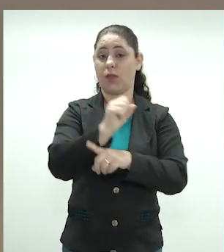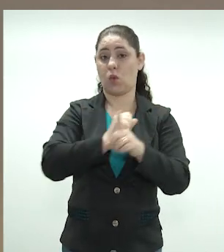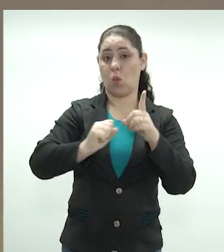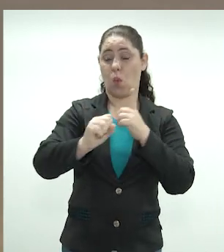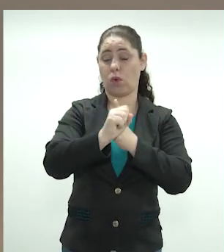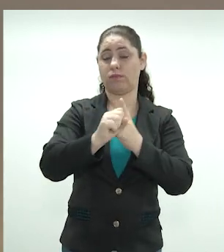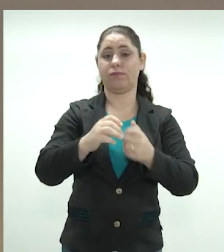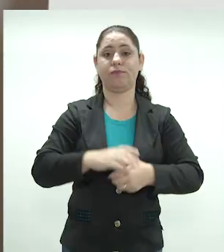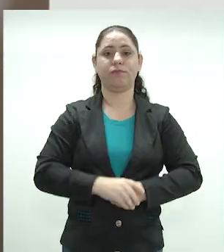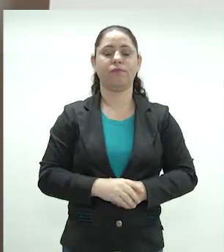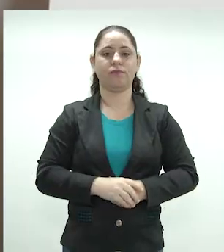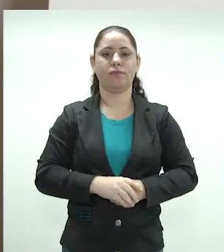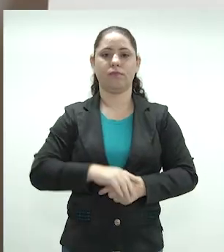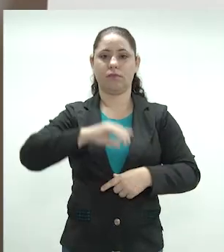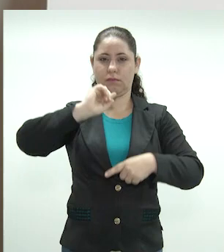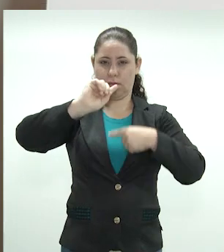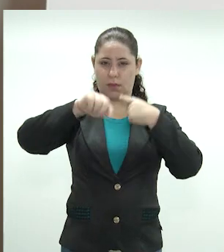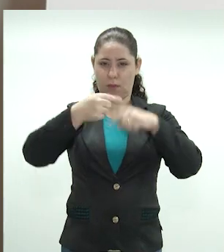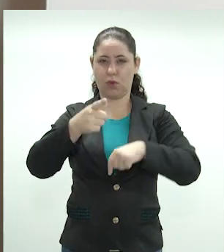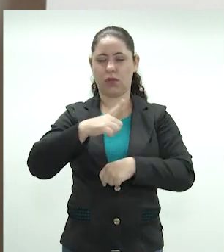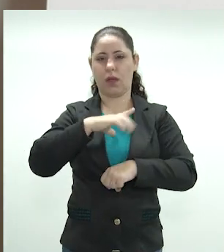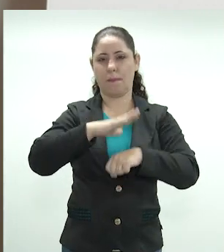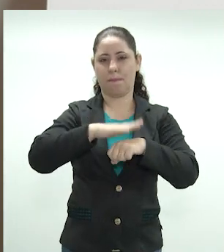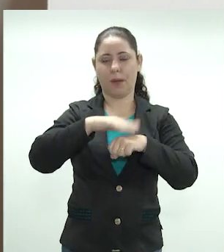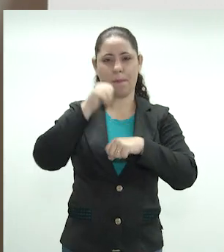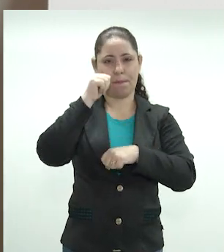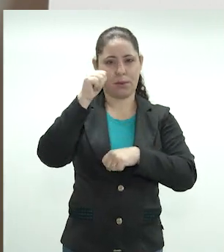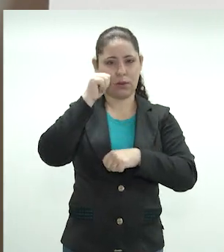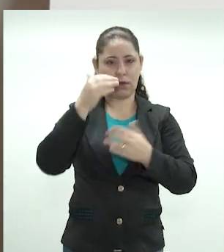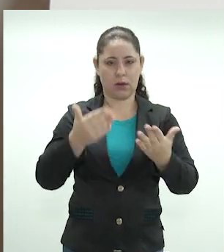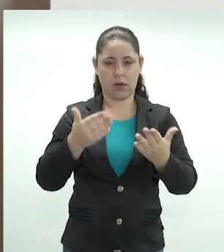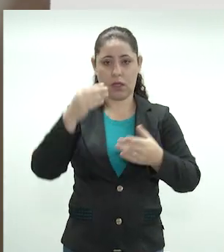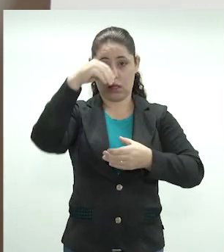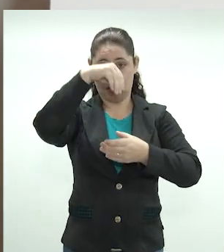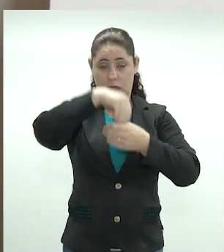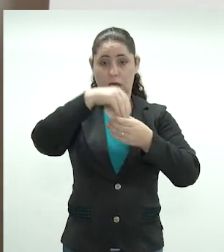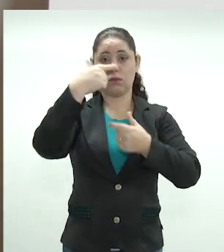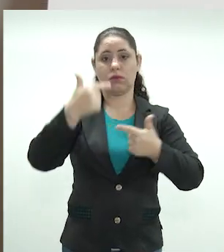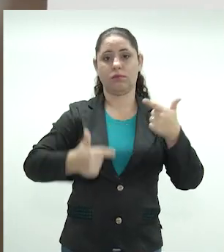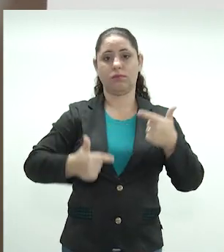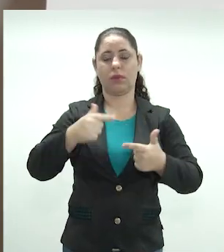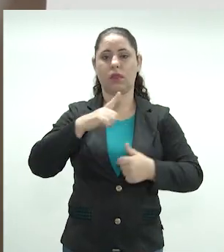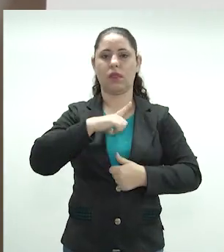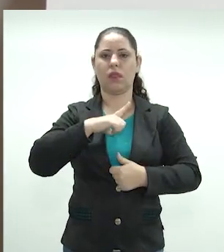necessidades da comunidade. Depois que nós temos mais mulheres dentro da